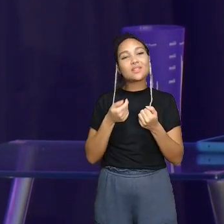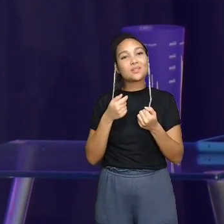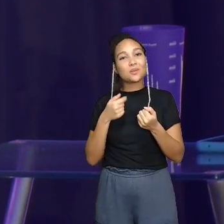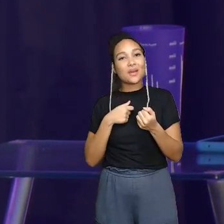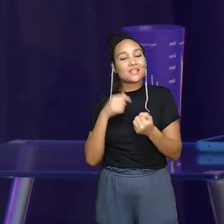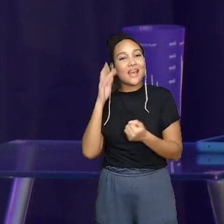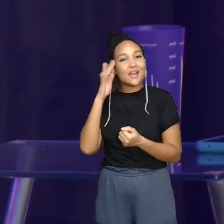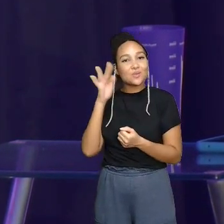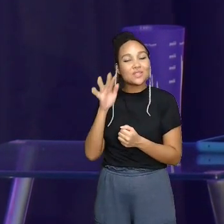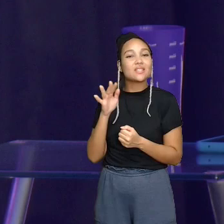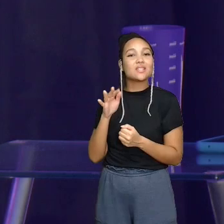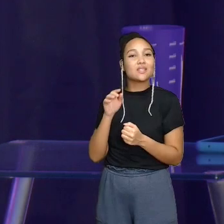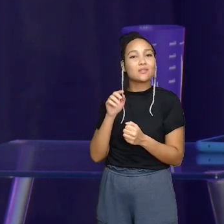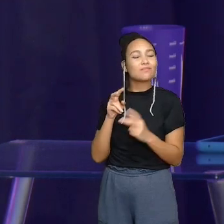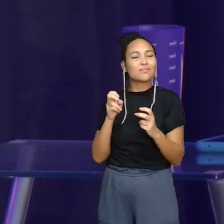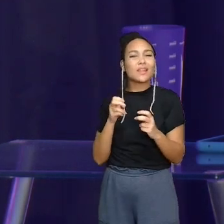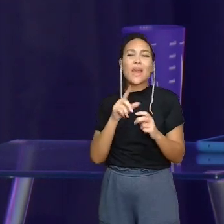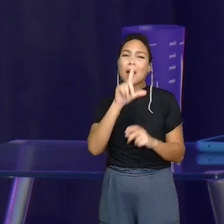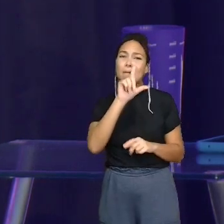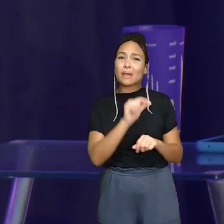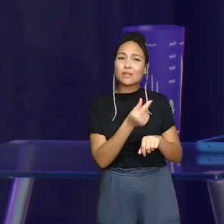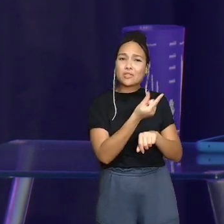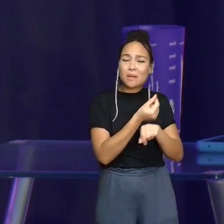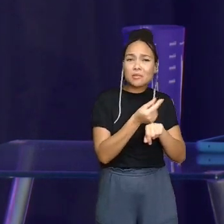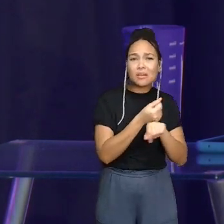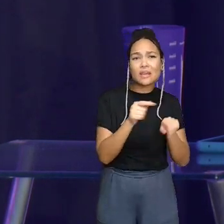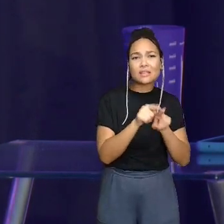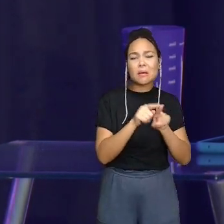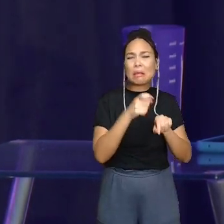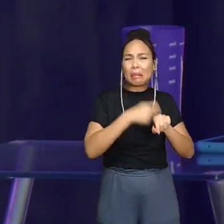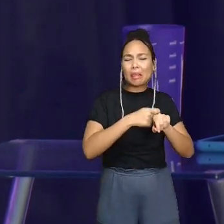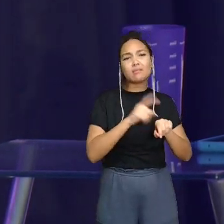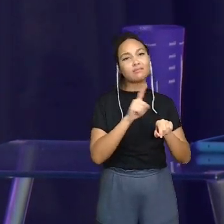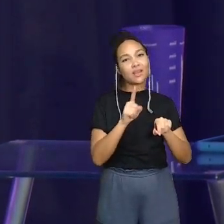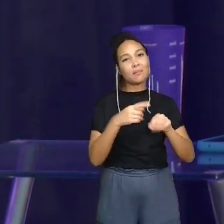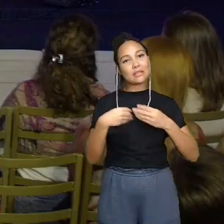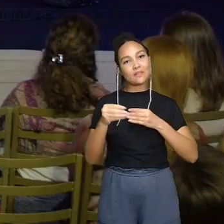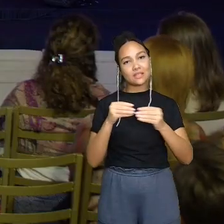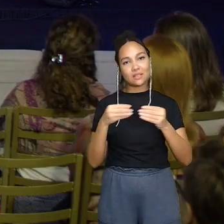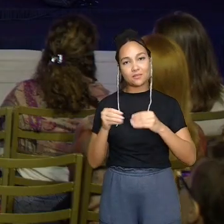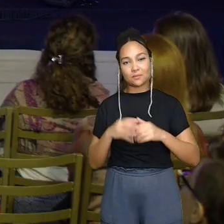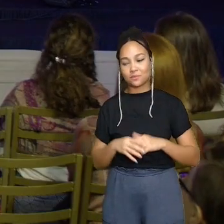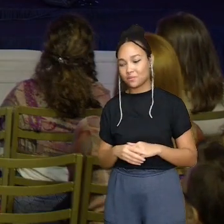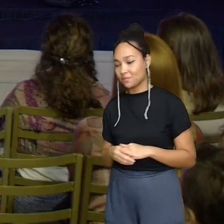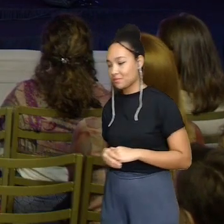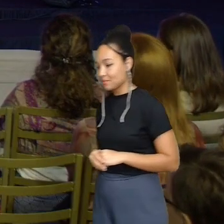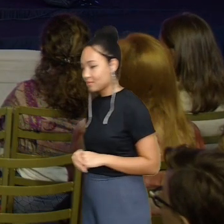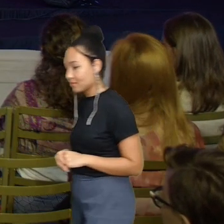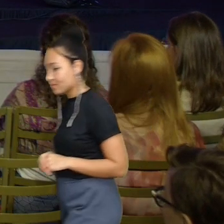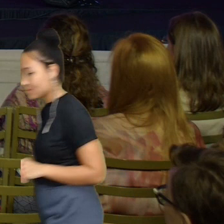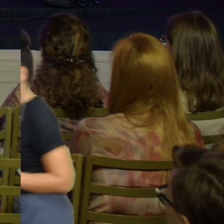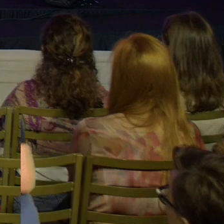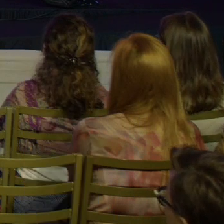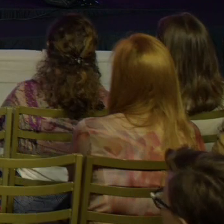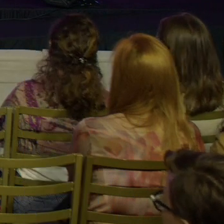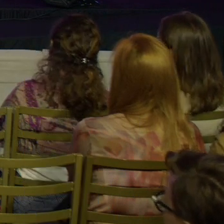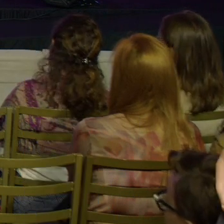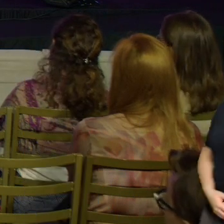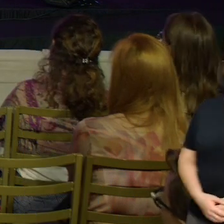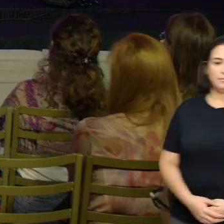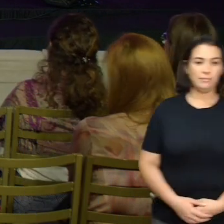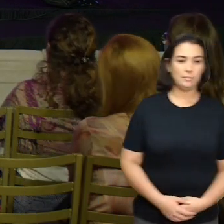menos capitalista, menos dura e rígida. Perfeito. Jean. Quando a gente está ali